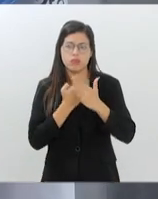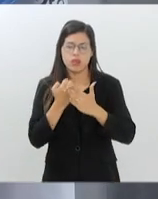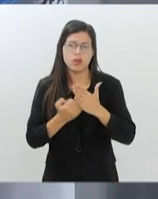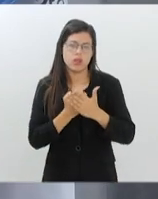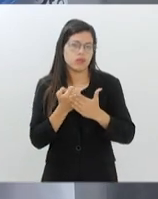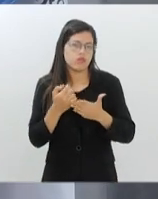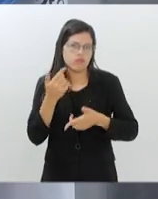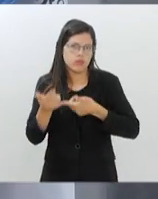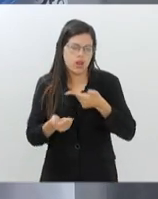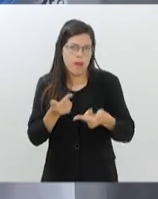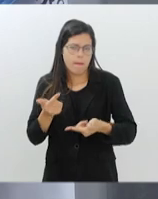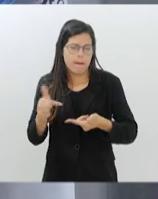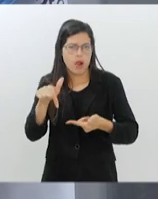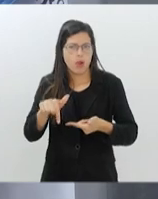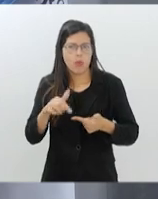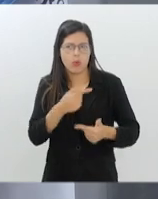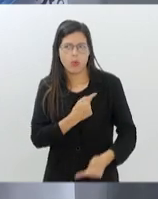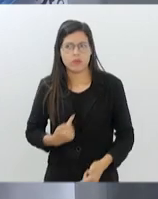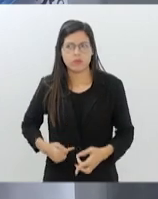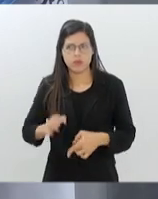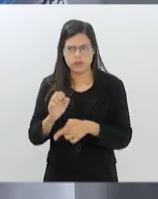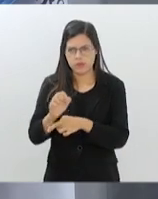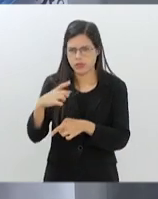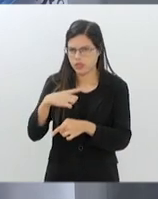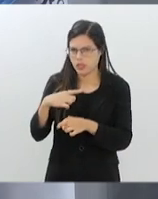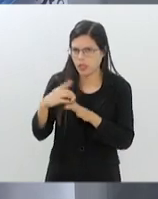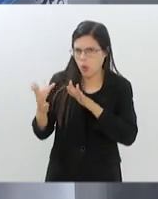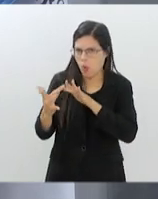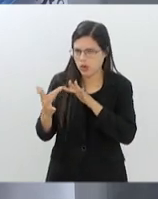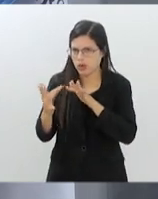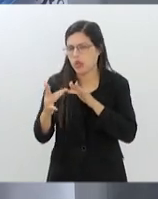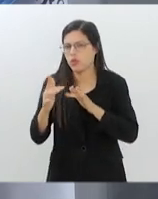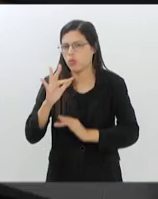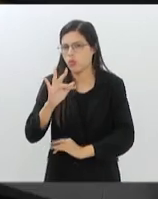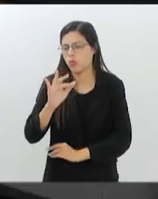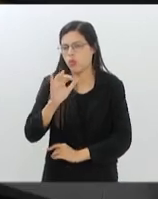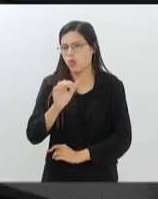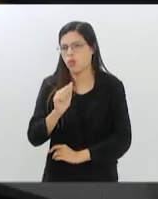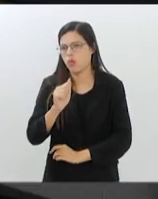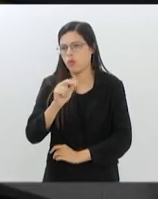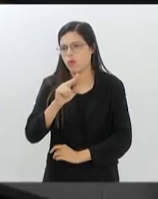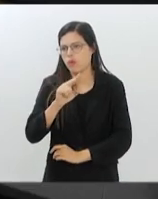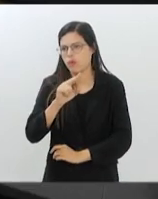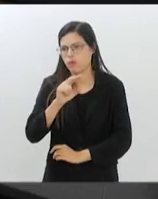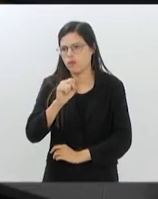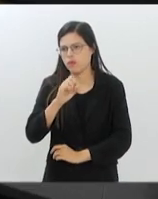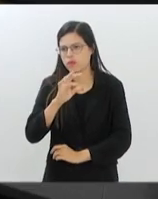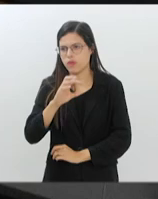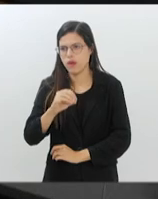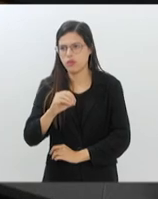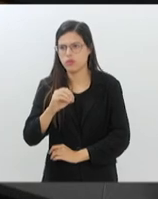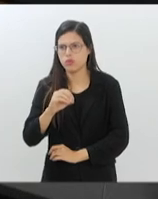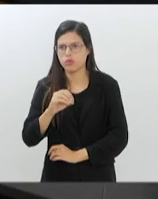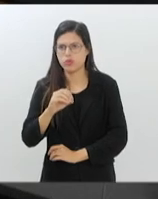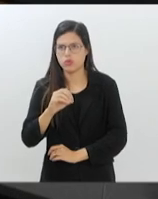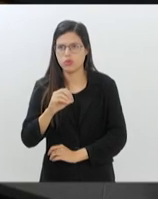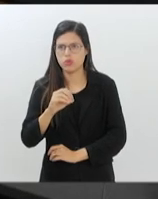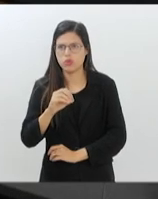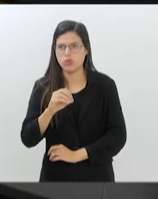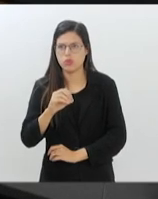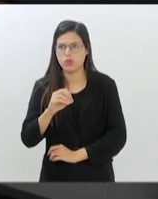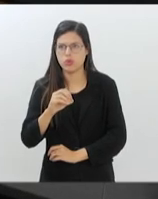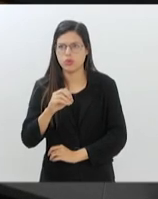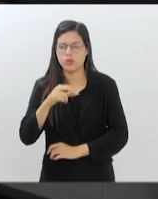hoje o senhor tem alguma ligação com o senhor Fausto proprietário da um dos sócios da empresa nova não O Fausto é na verdade proprietário da